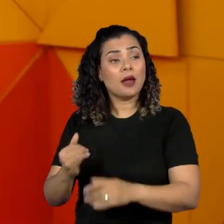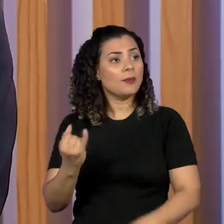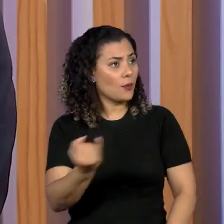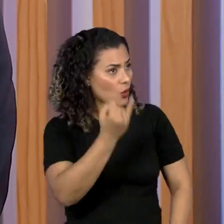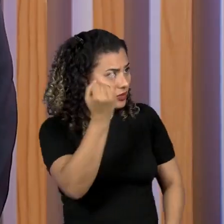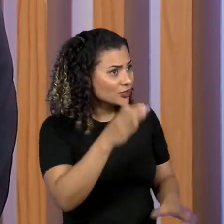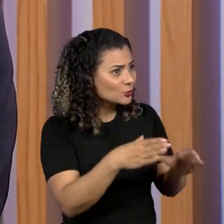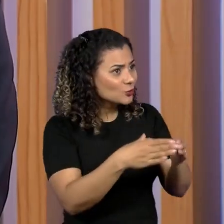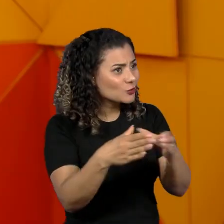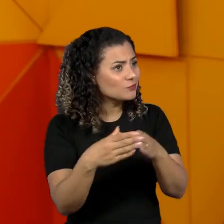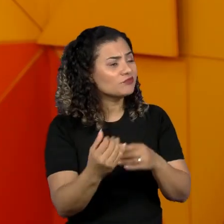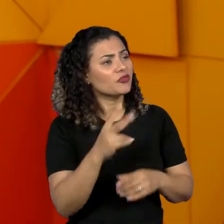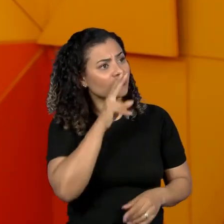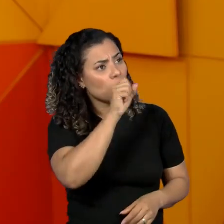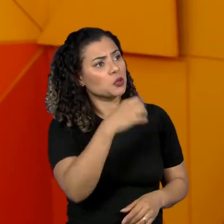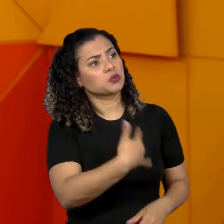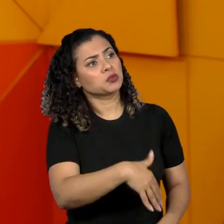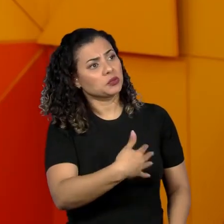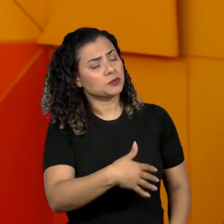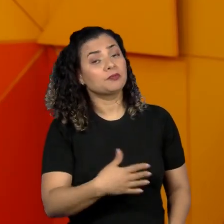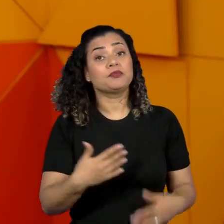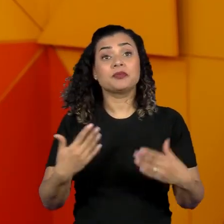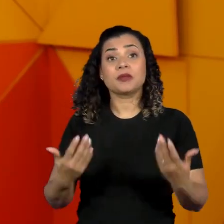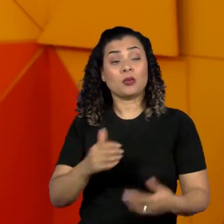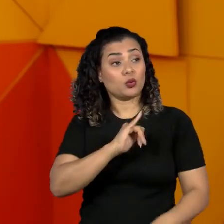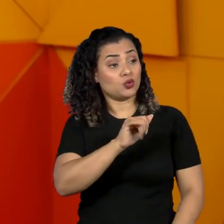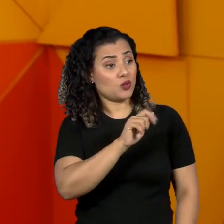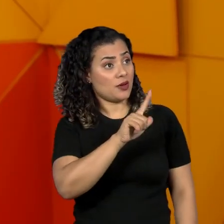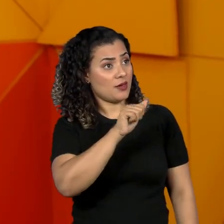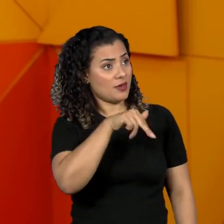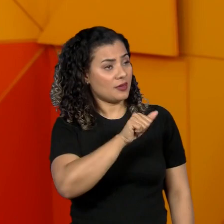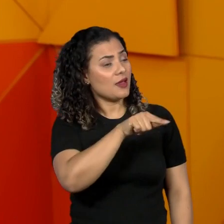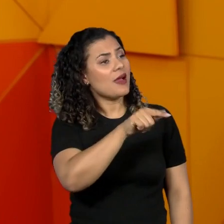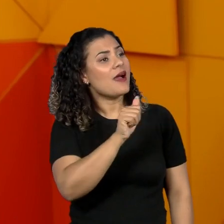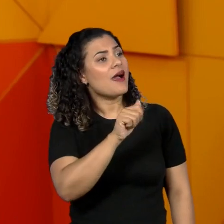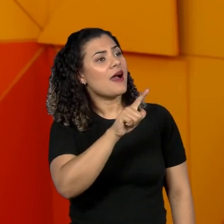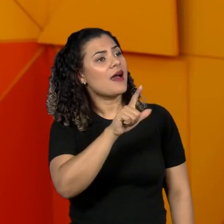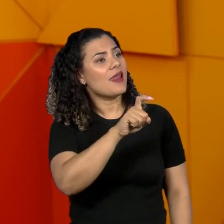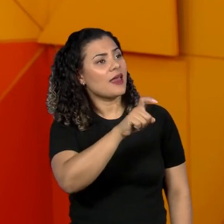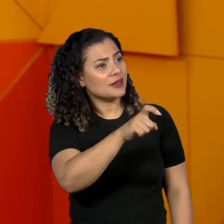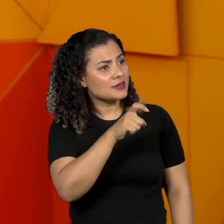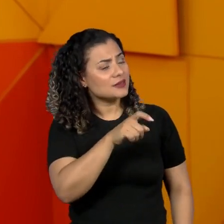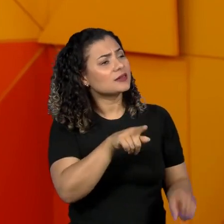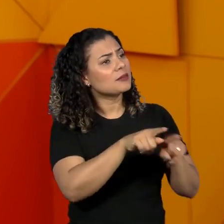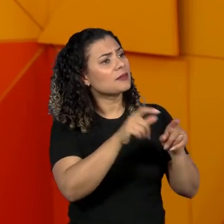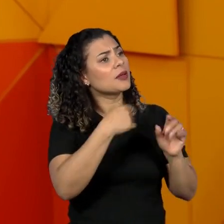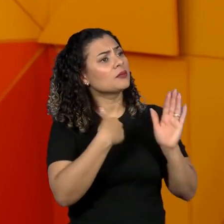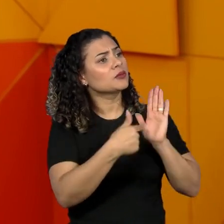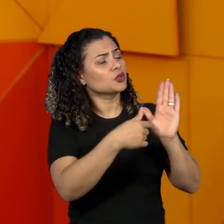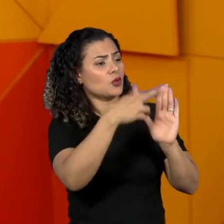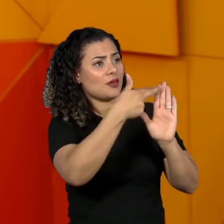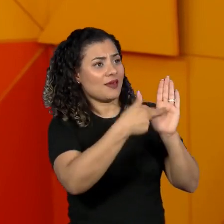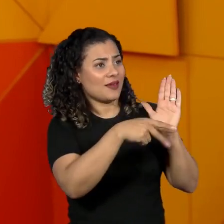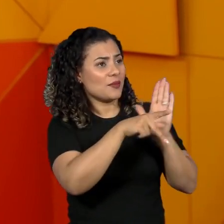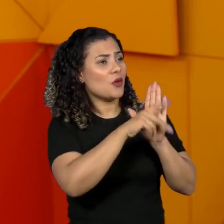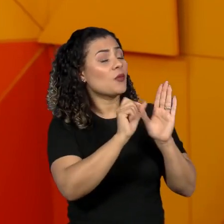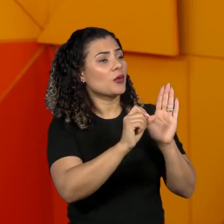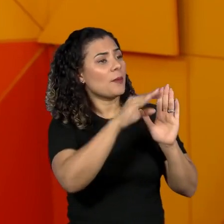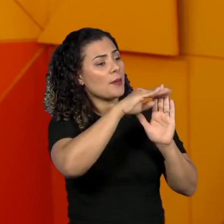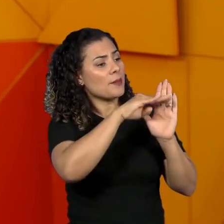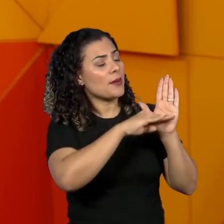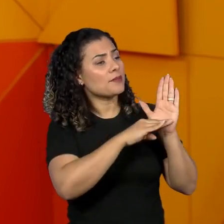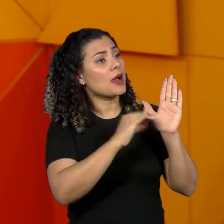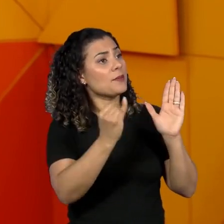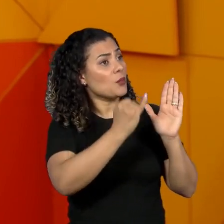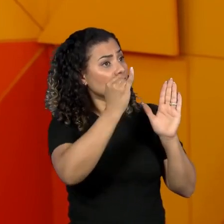aí. Isso. E, Juliana, o Alex Macedo, ali na reportagem, ele trouxe ali alguns princípios, todos com a sua